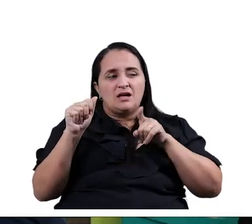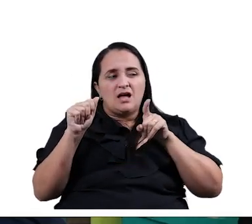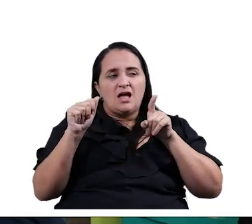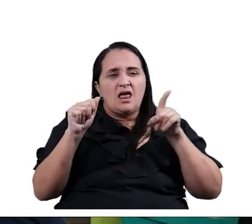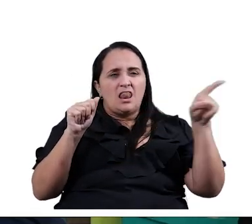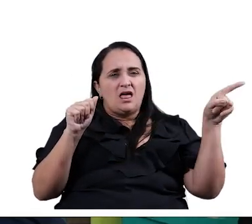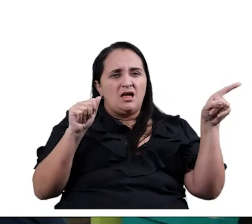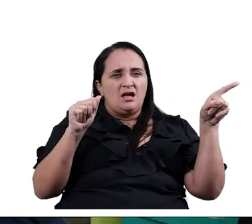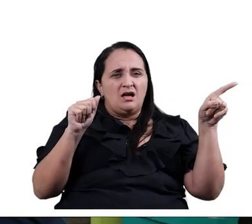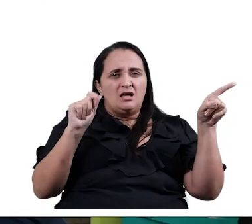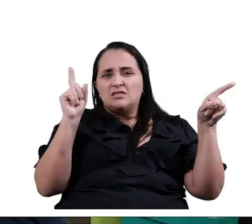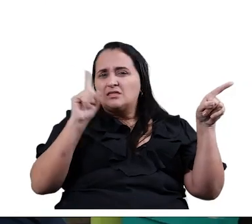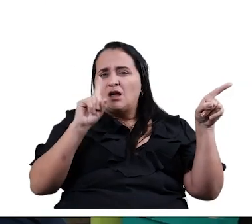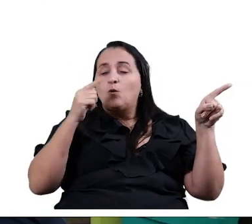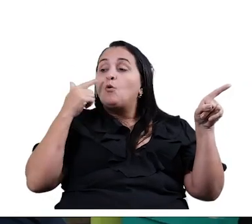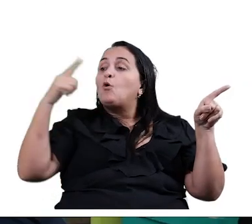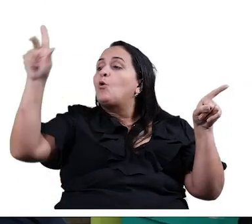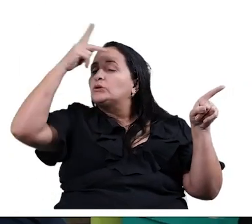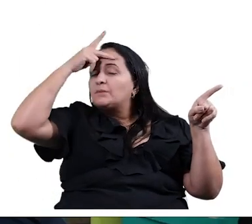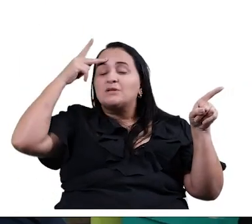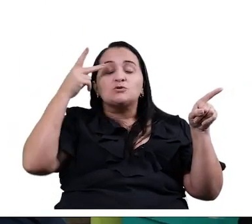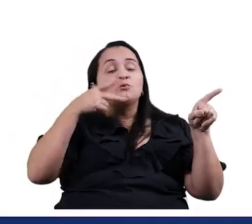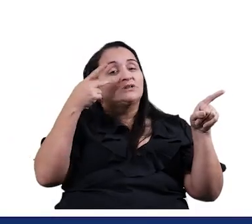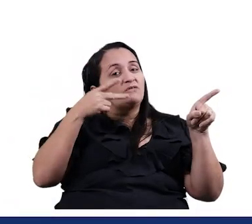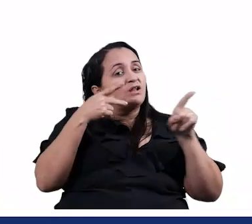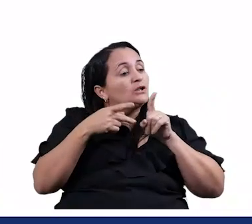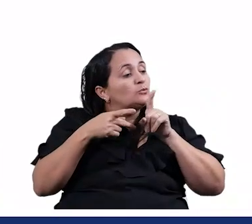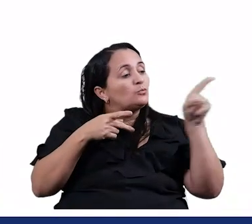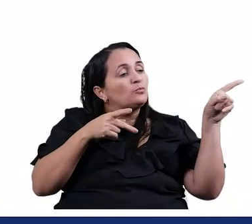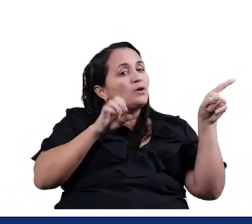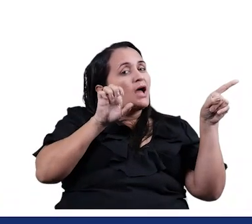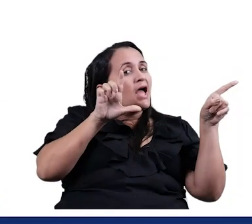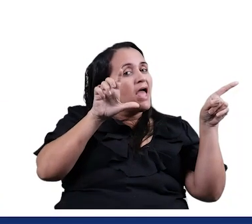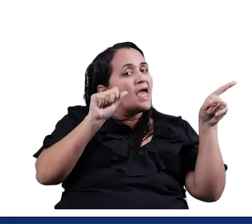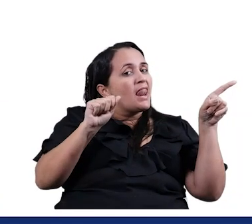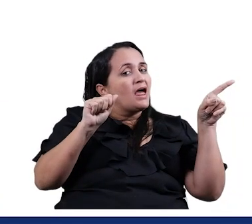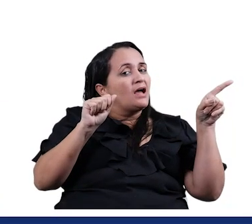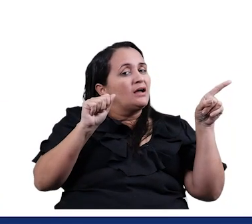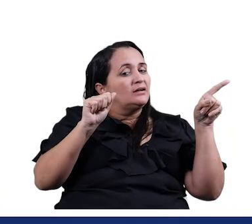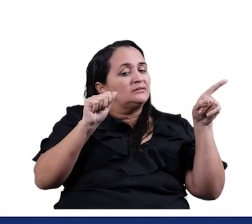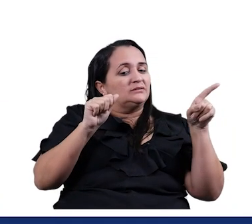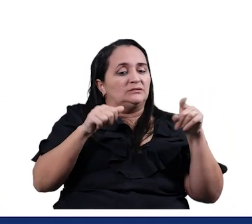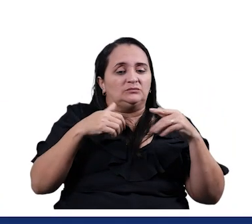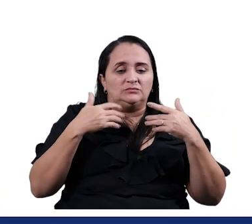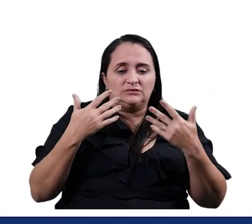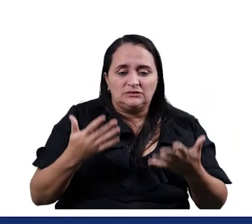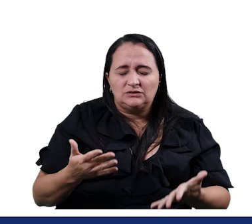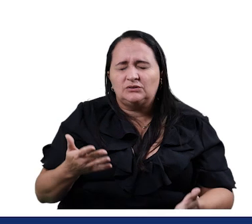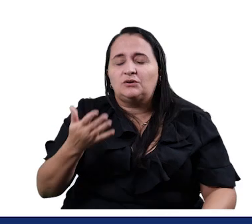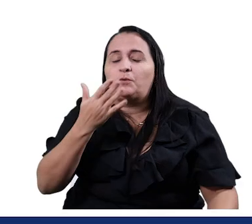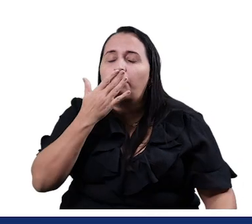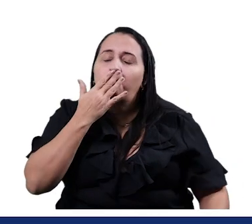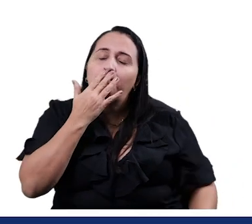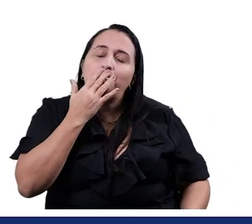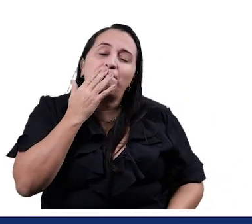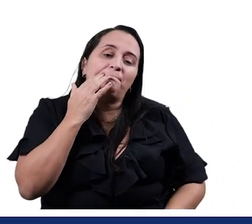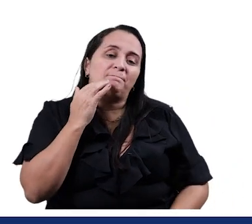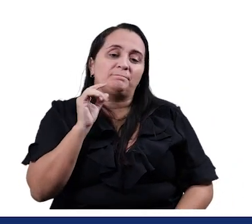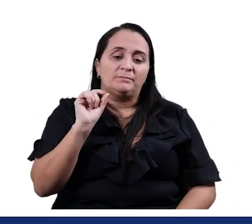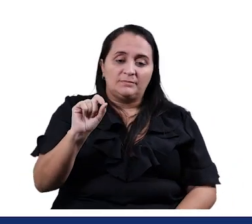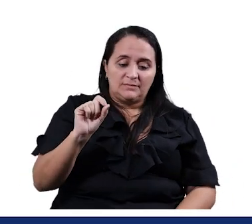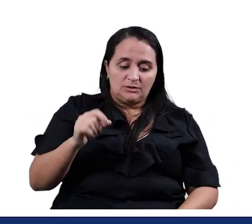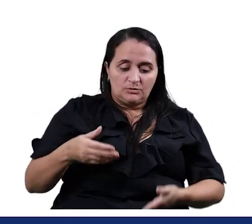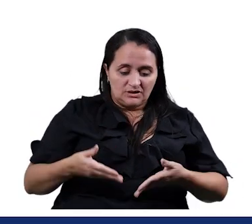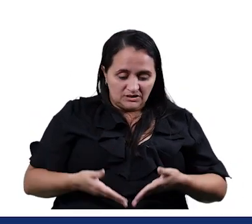sim outra pessoa que está falando sobre ela. Nascida, olha como mudou o verbo. Na outra